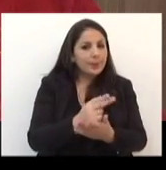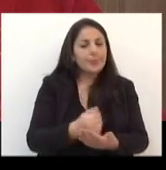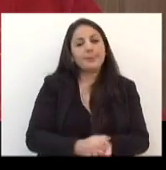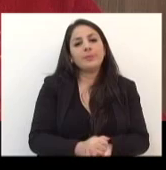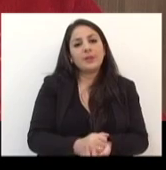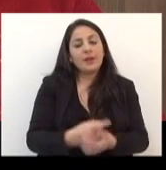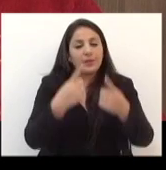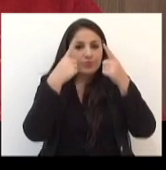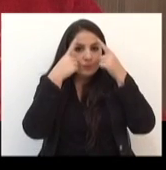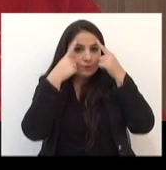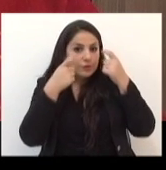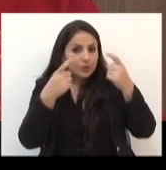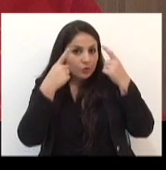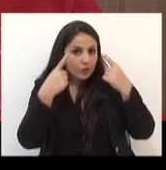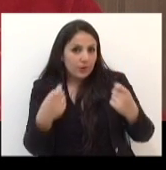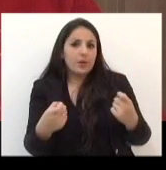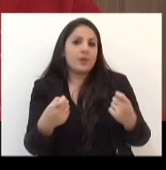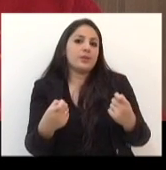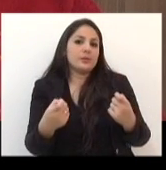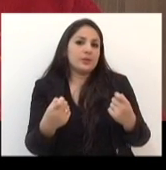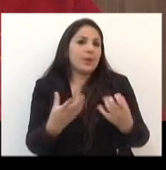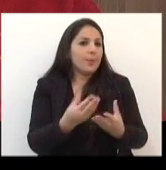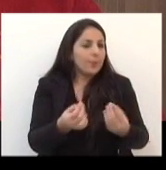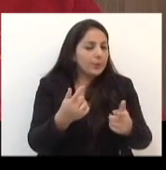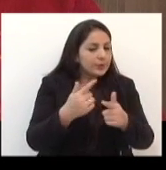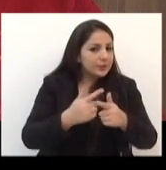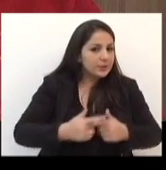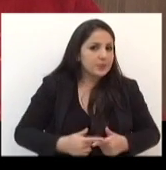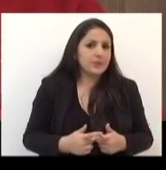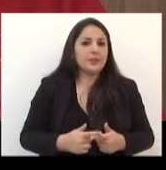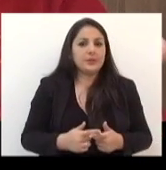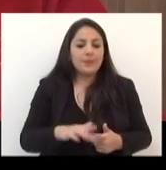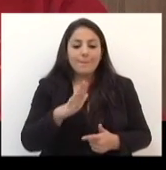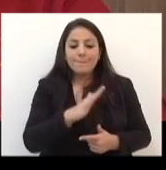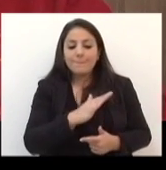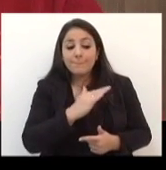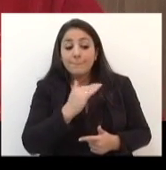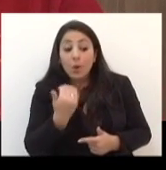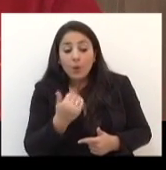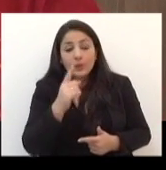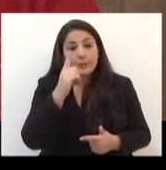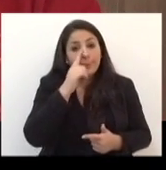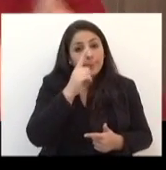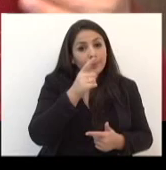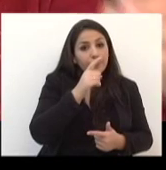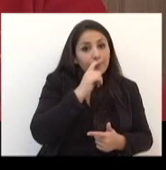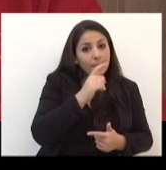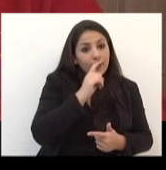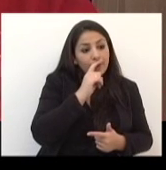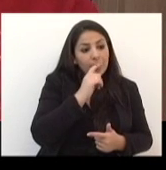Negligência, violência sexual, muitas vezes a morte de um pai, de